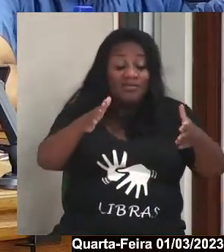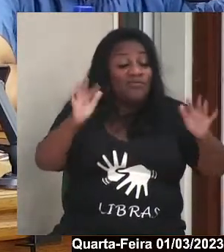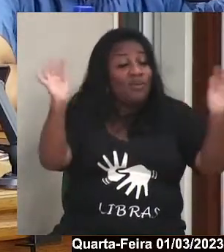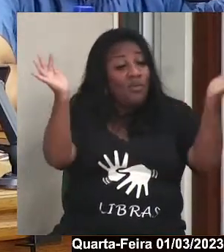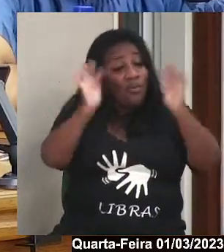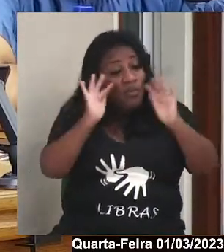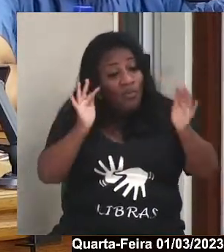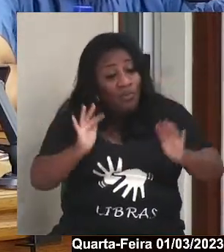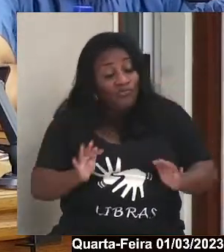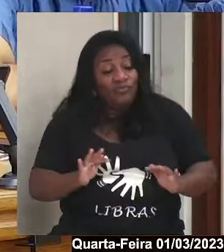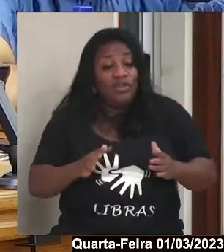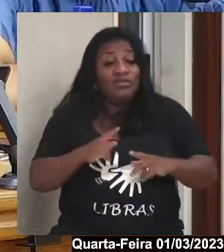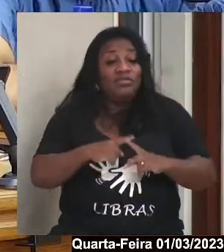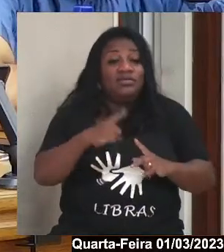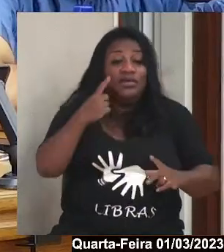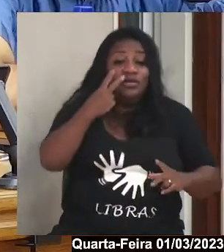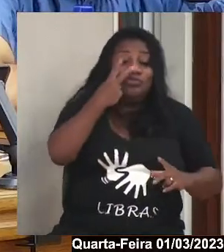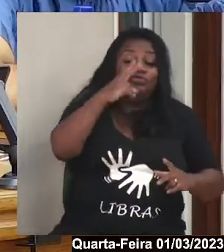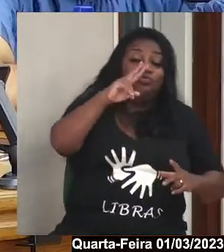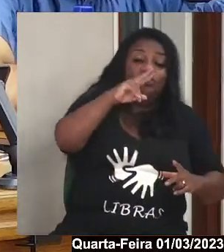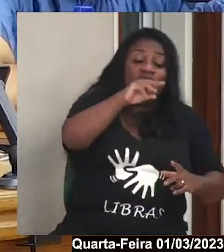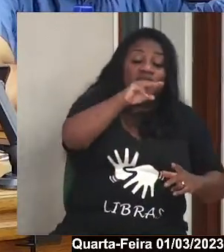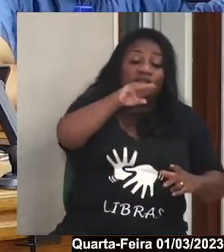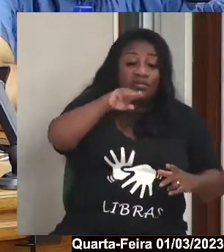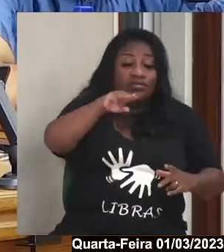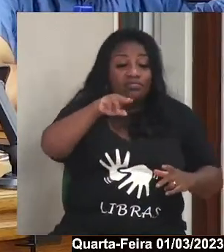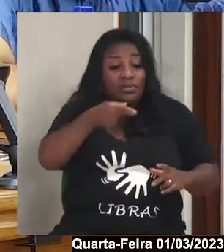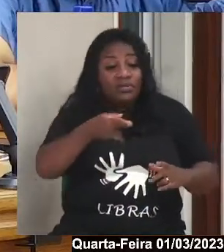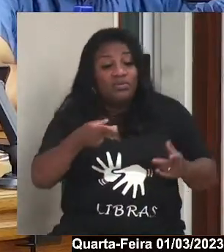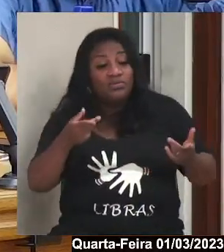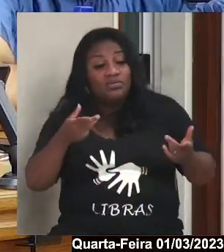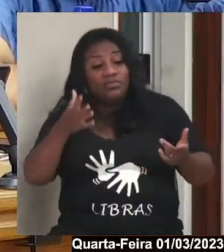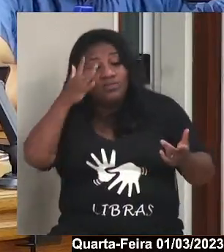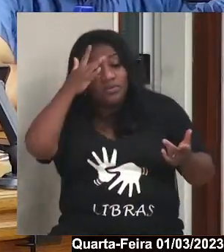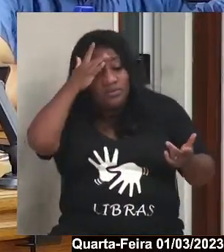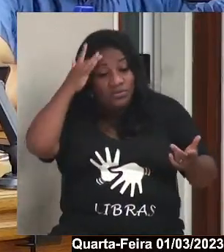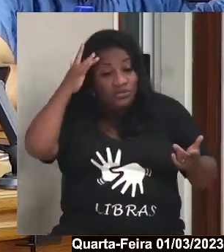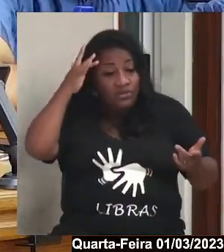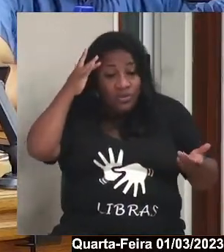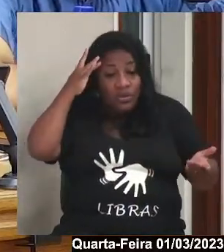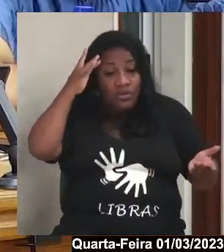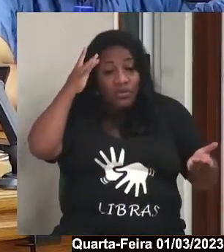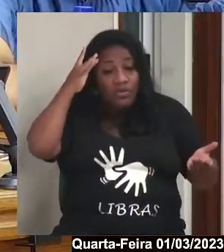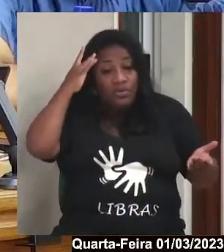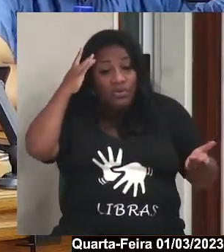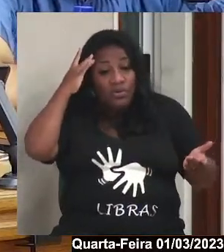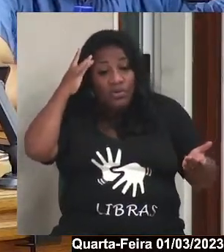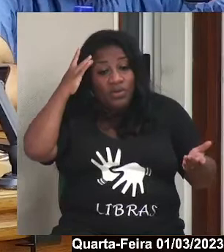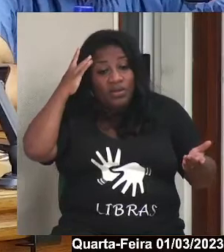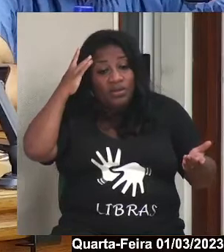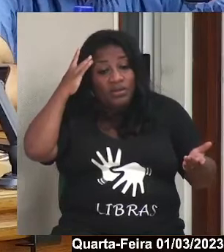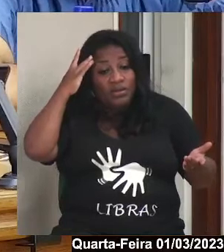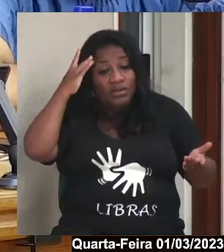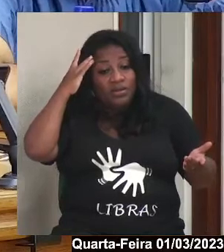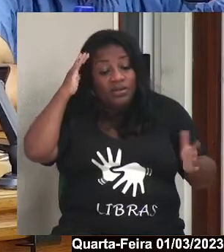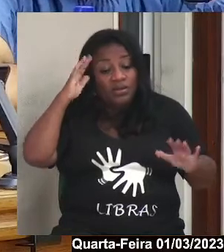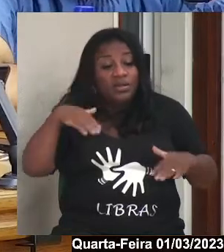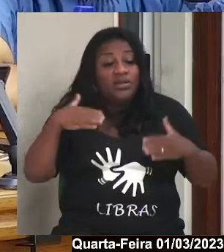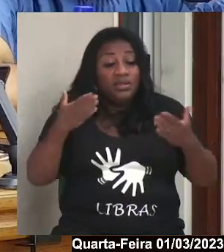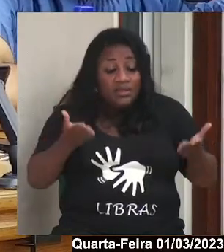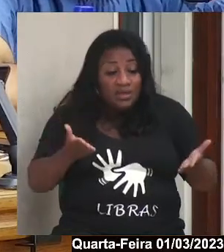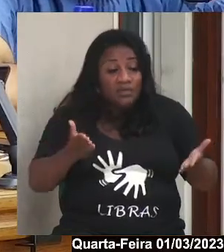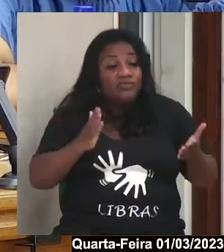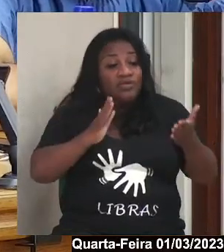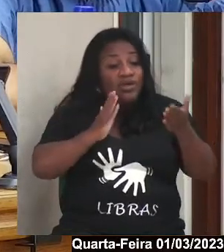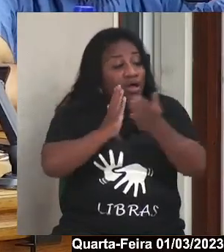que 200 mil pessoas não deveriam estar ali, estão todos errados? São pessoas que estavam atrás do lazer, então